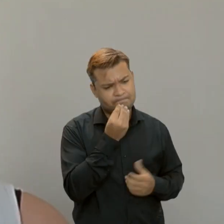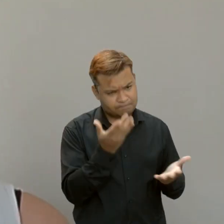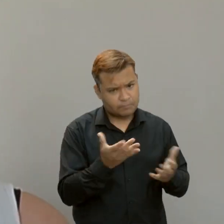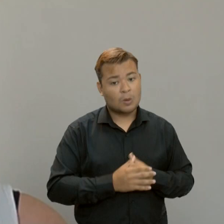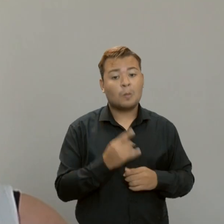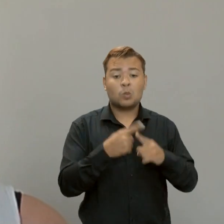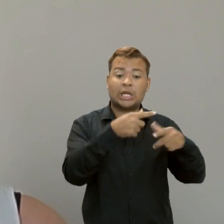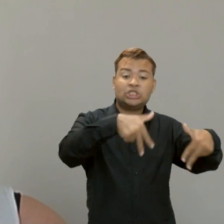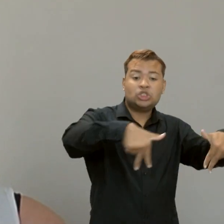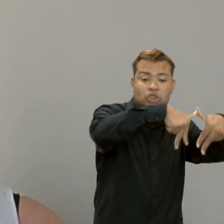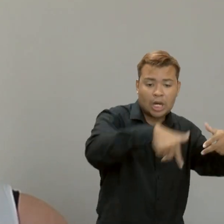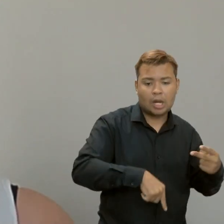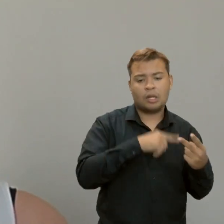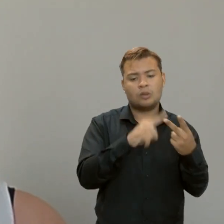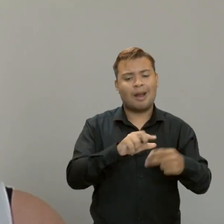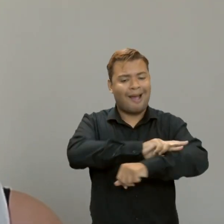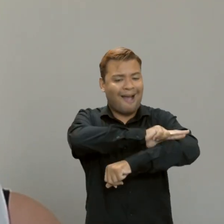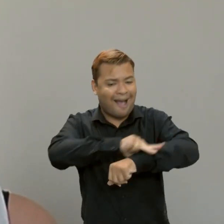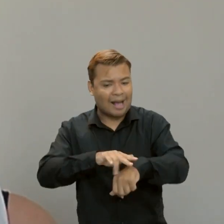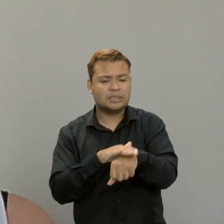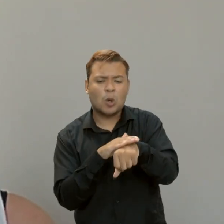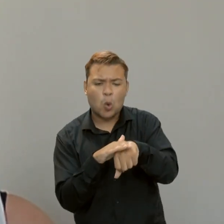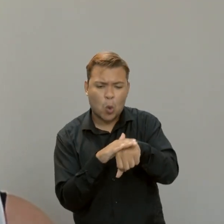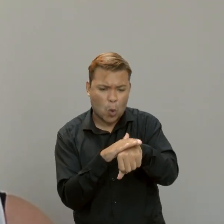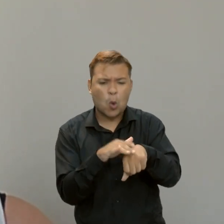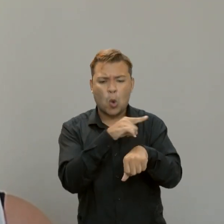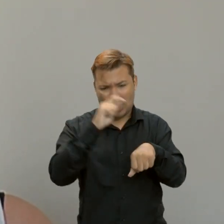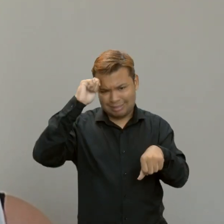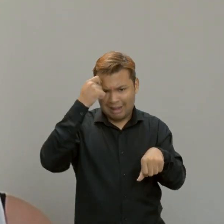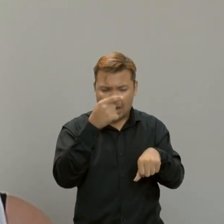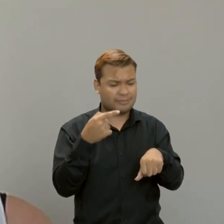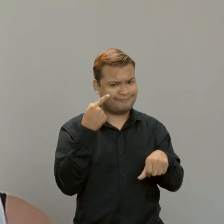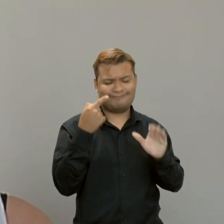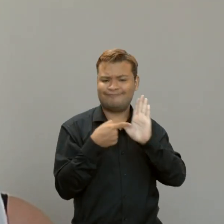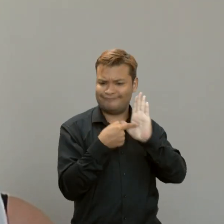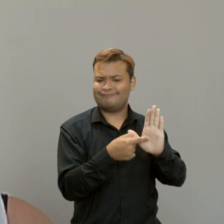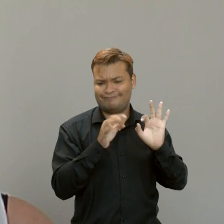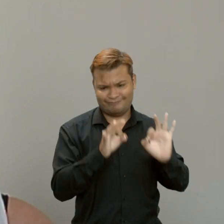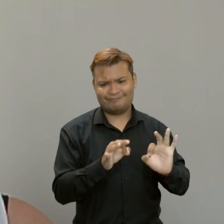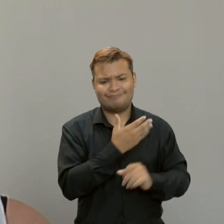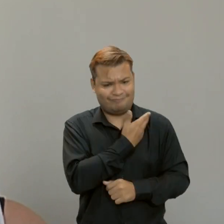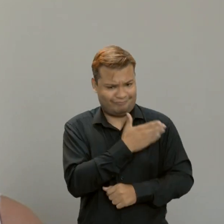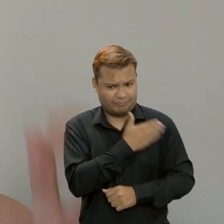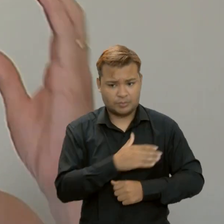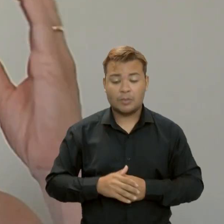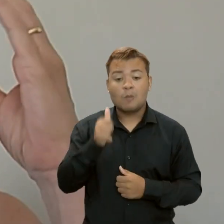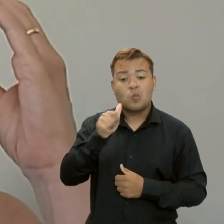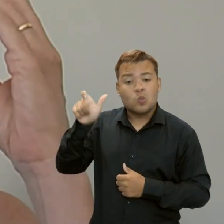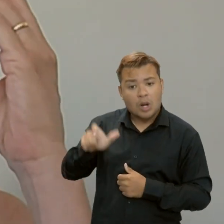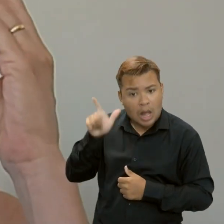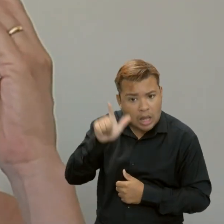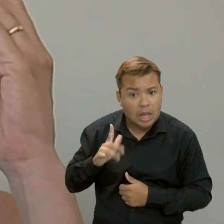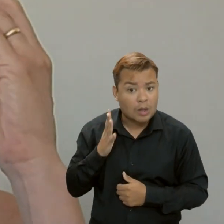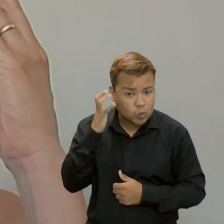de gênero e de raça, de cor, é nítido, não é? Então, esse apagamento da história da Leodegária,